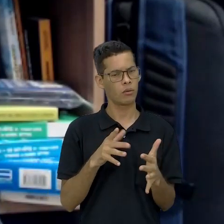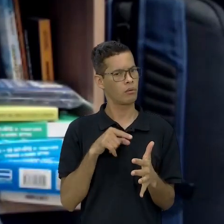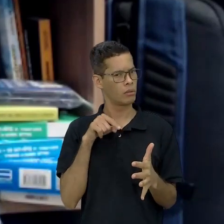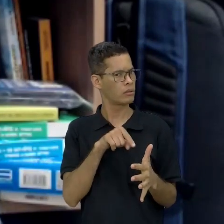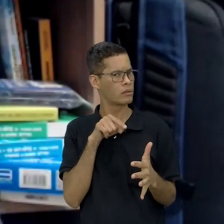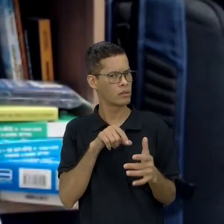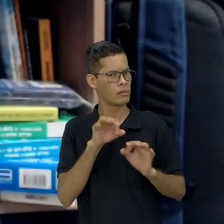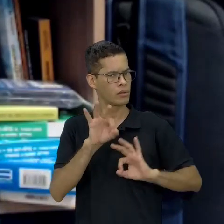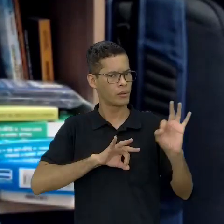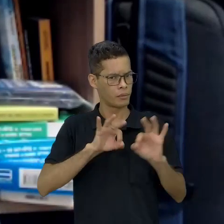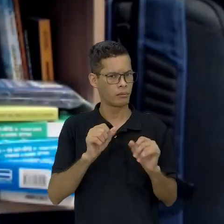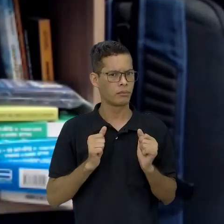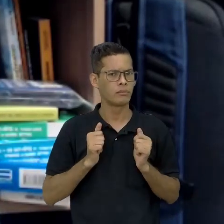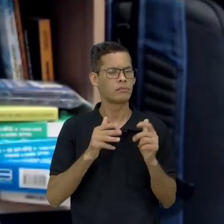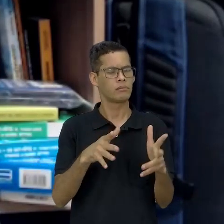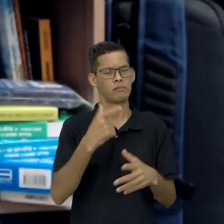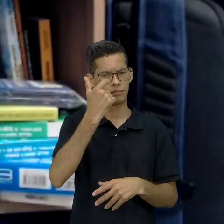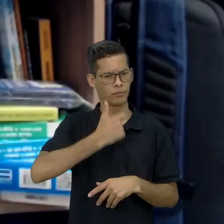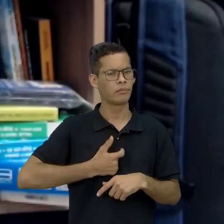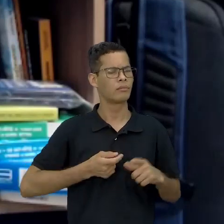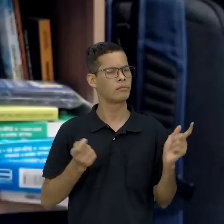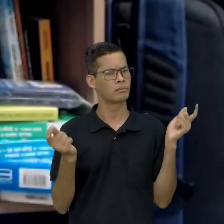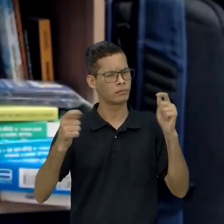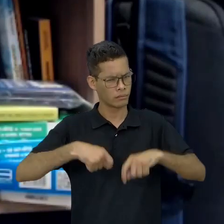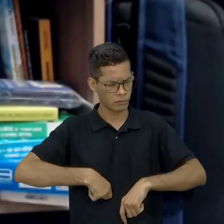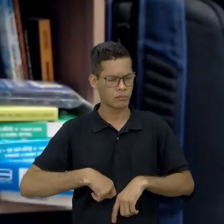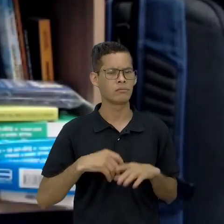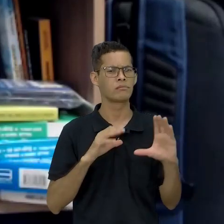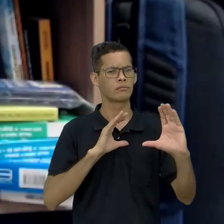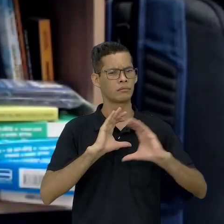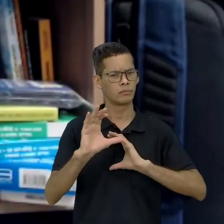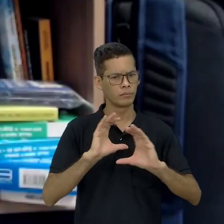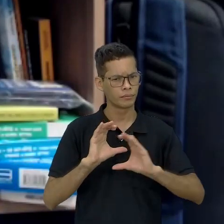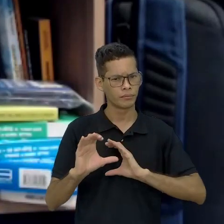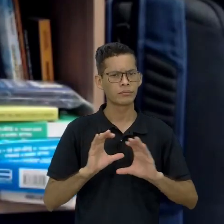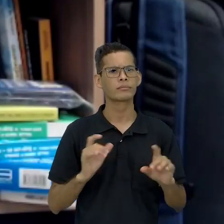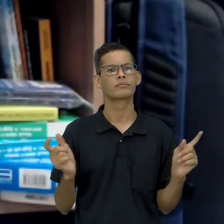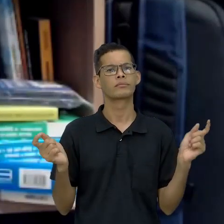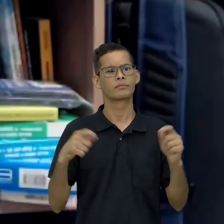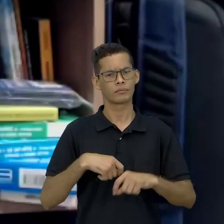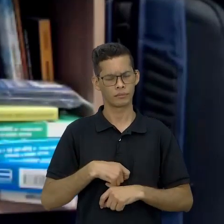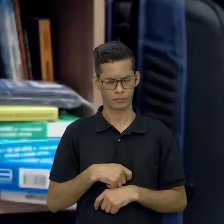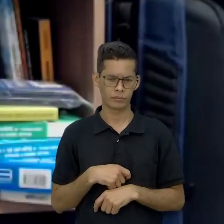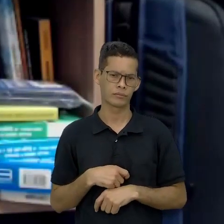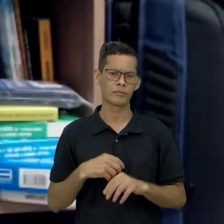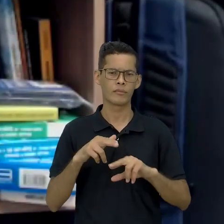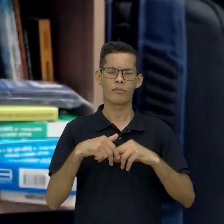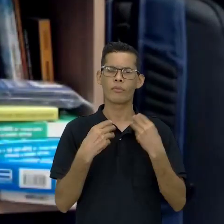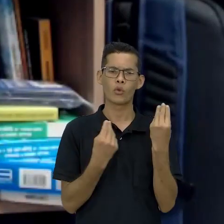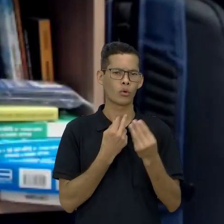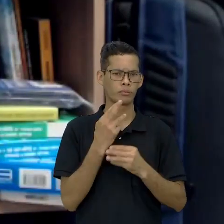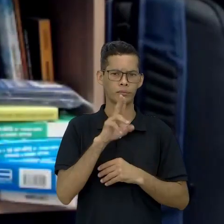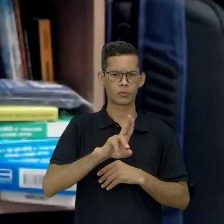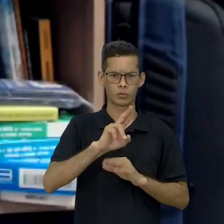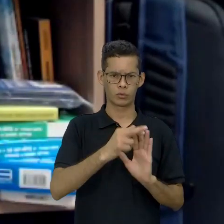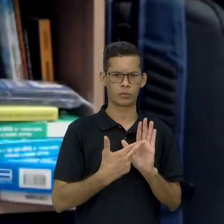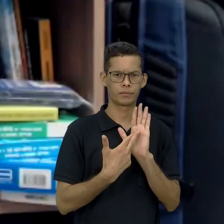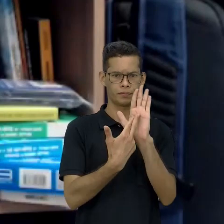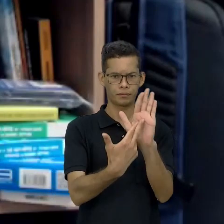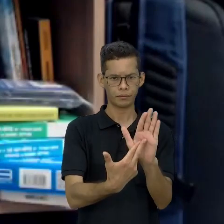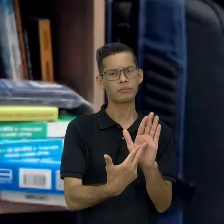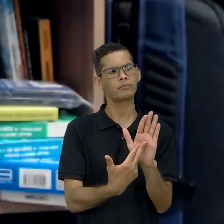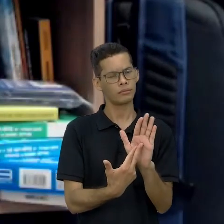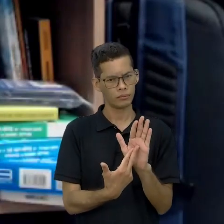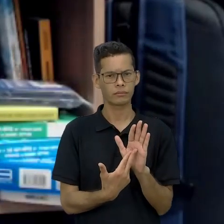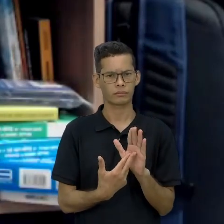de ação eu possa comunicá-lo, né, por meio de uma representação. E essa representação